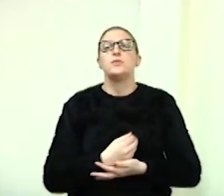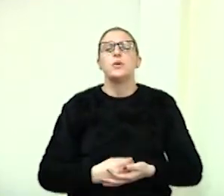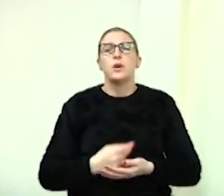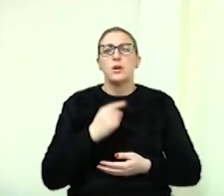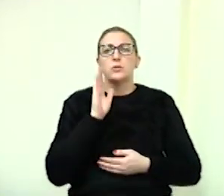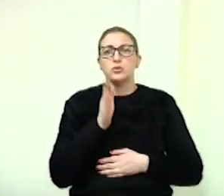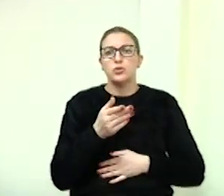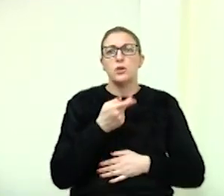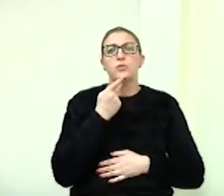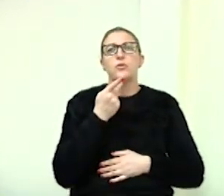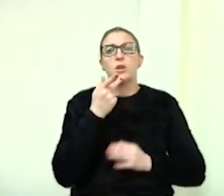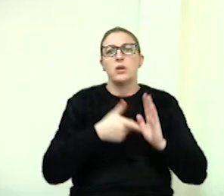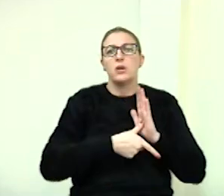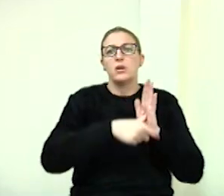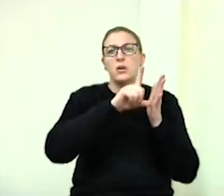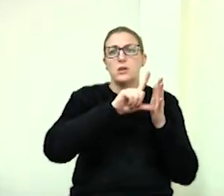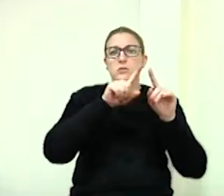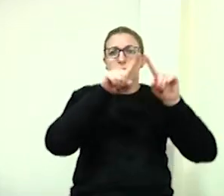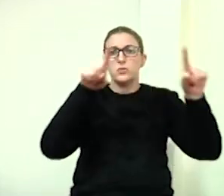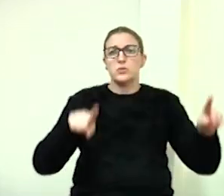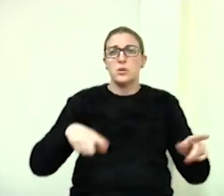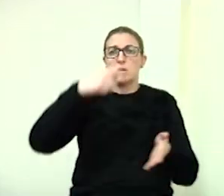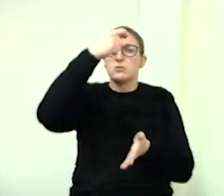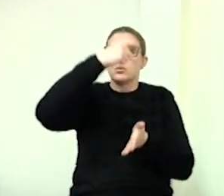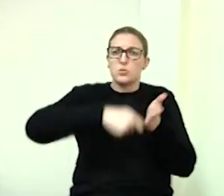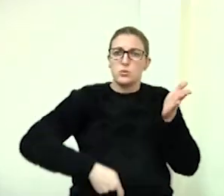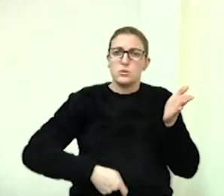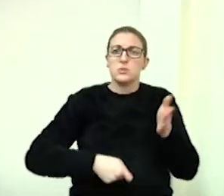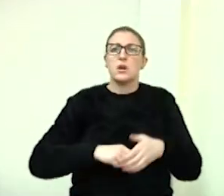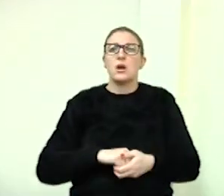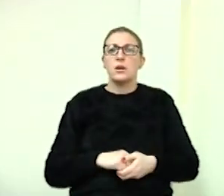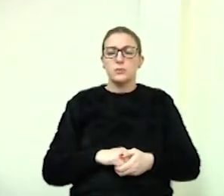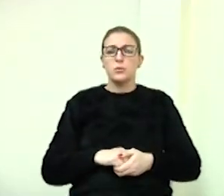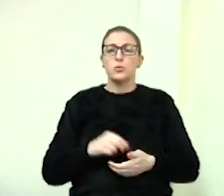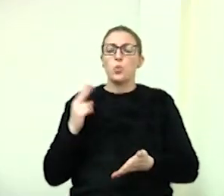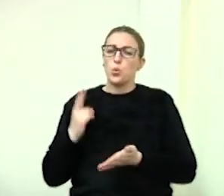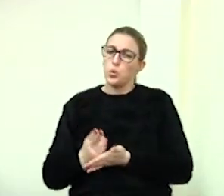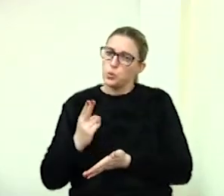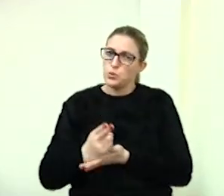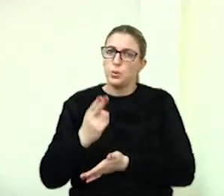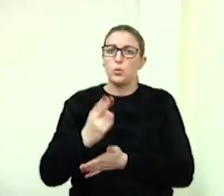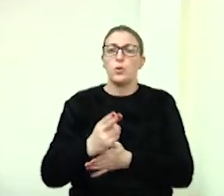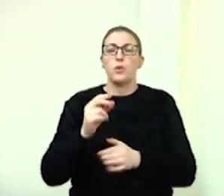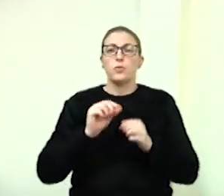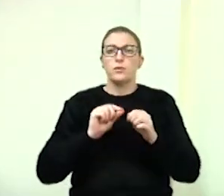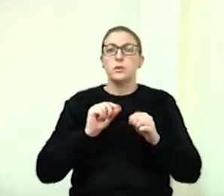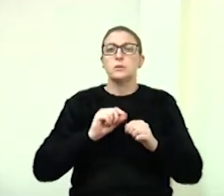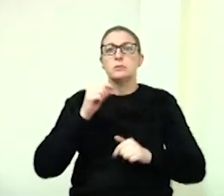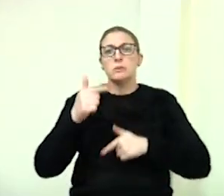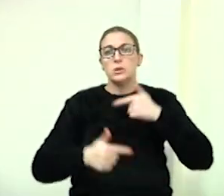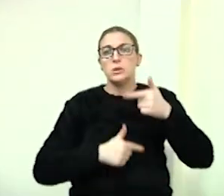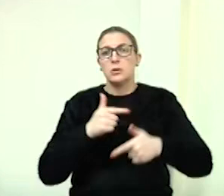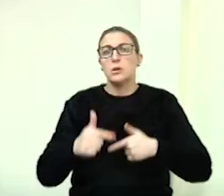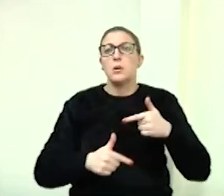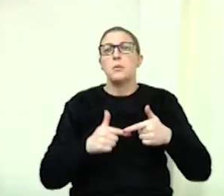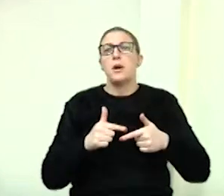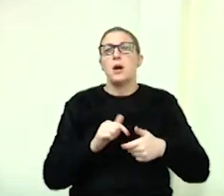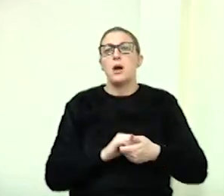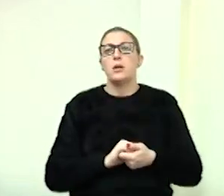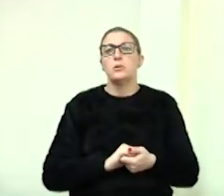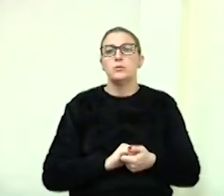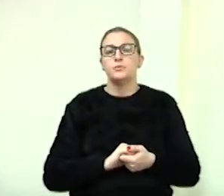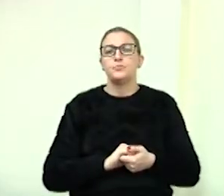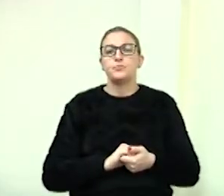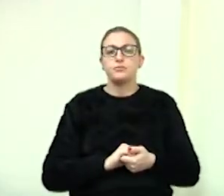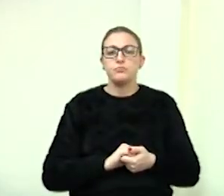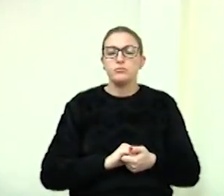servidor de carreira, uma pessoa que já é do quadro, que, inclusive, continua desempenhando a sua função a campo, não deixa de